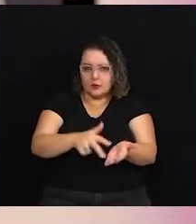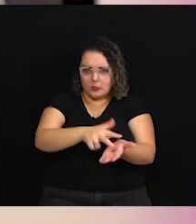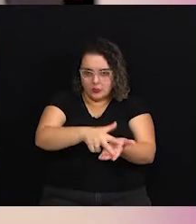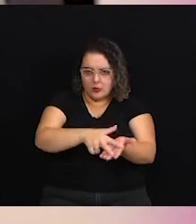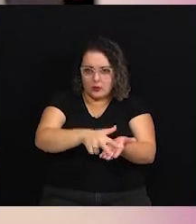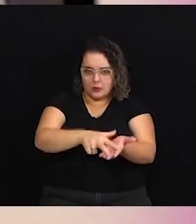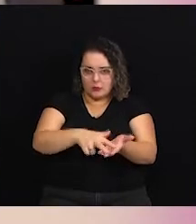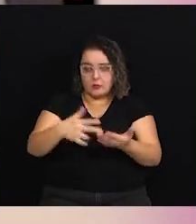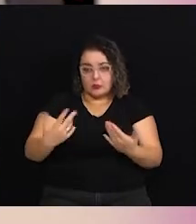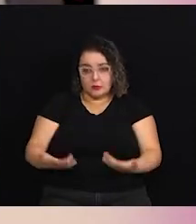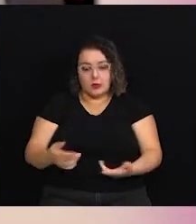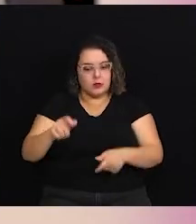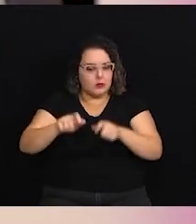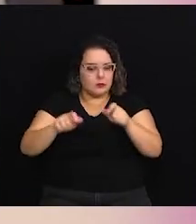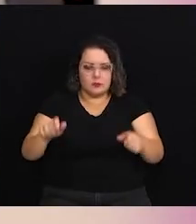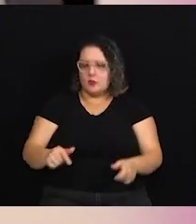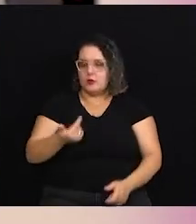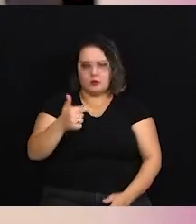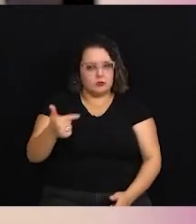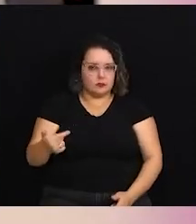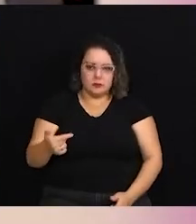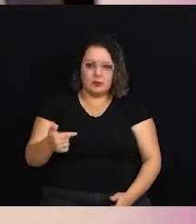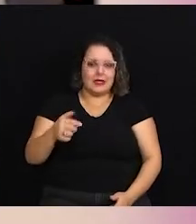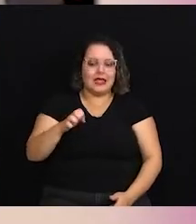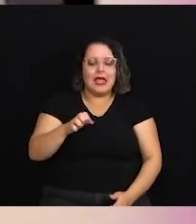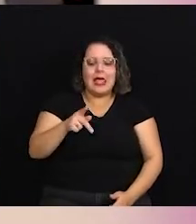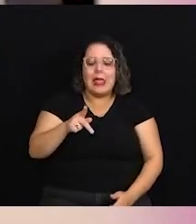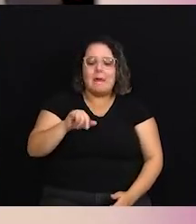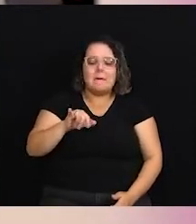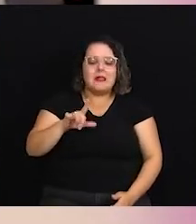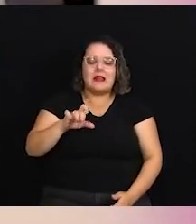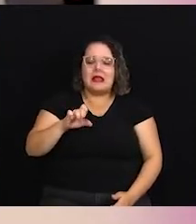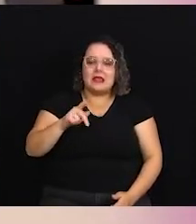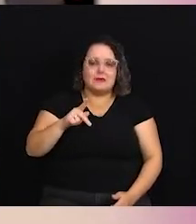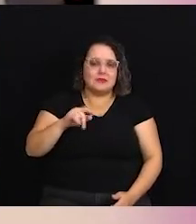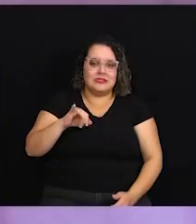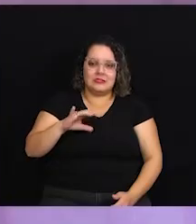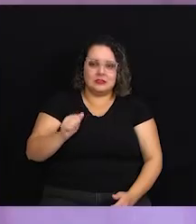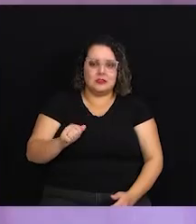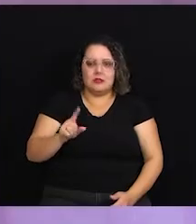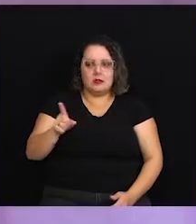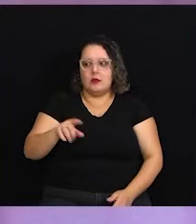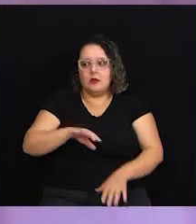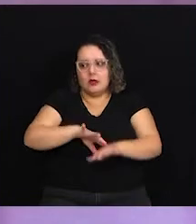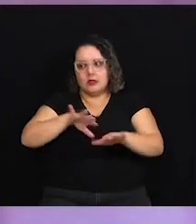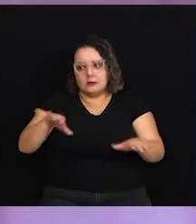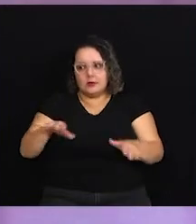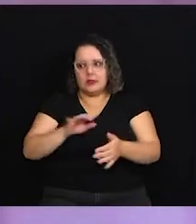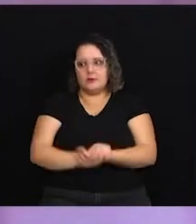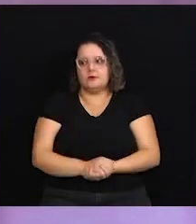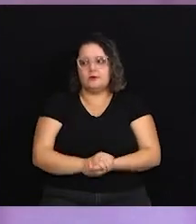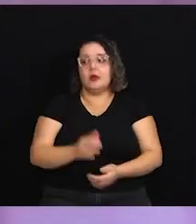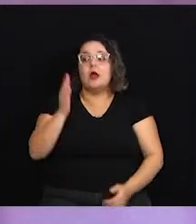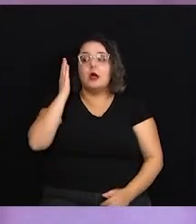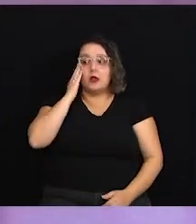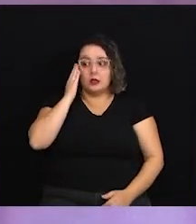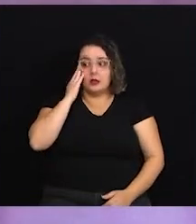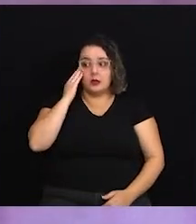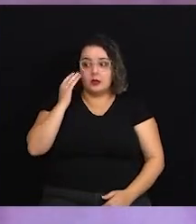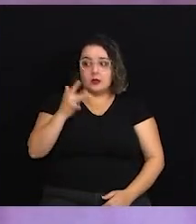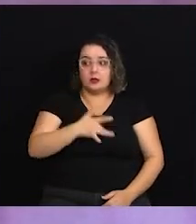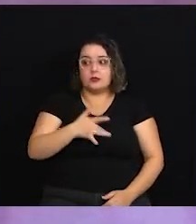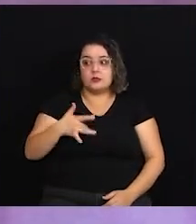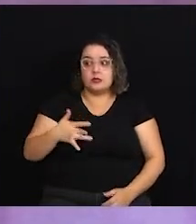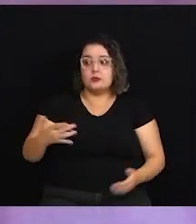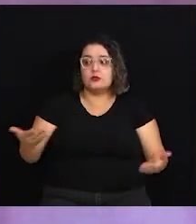epilépticas mas a pessoa não tem replay ia por crises desencadeadas entende saúde a